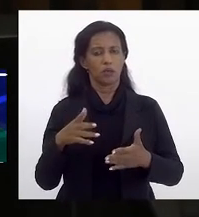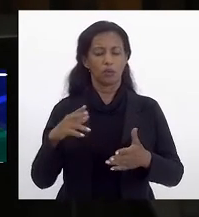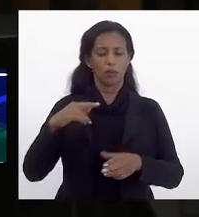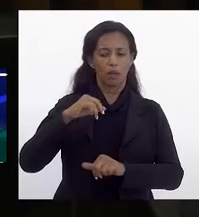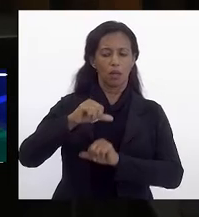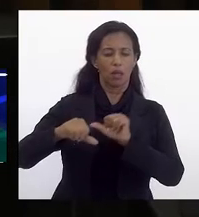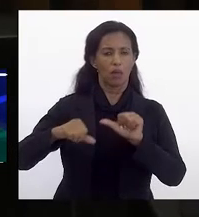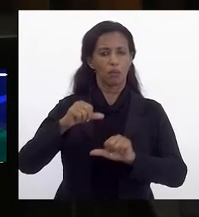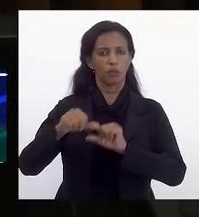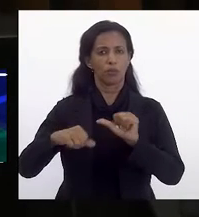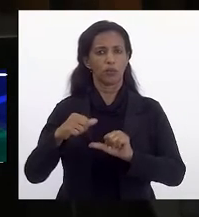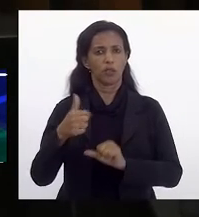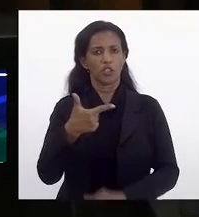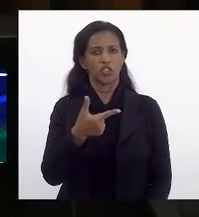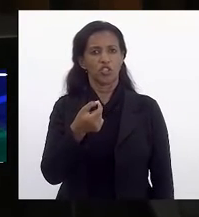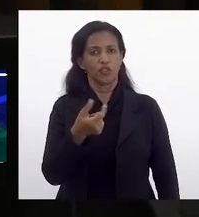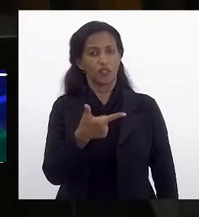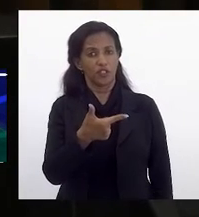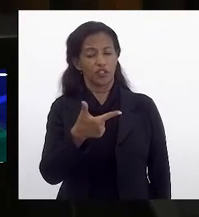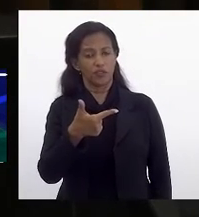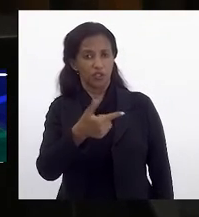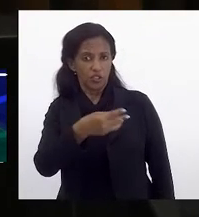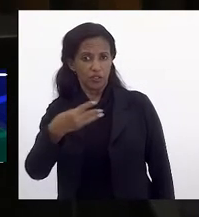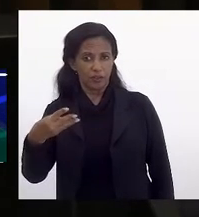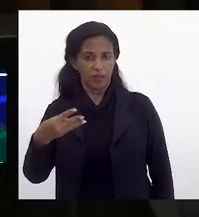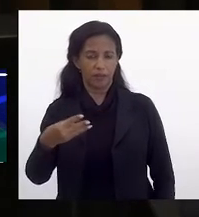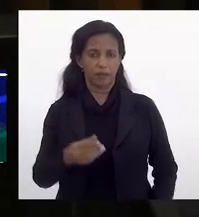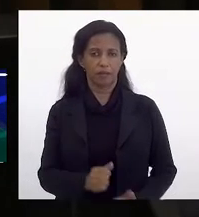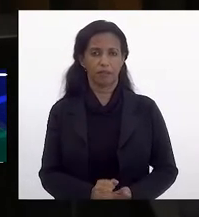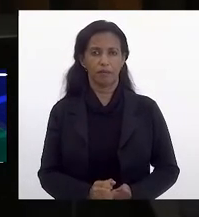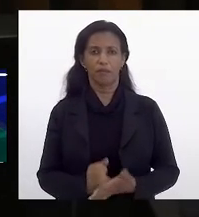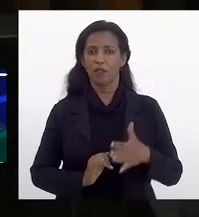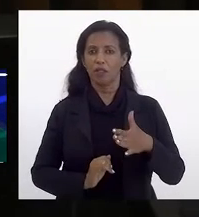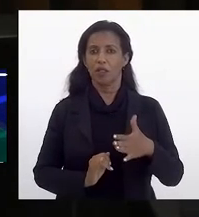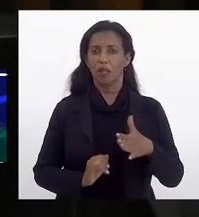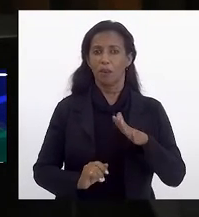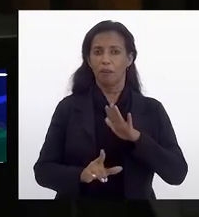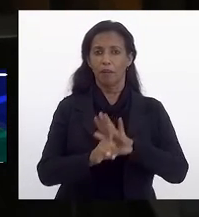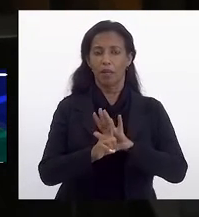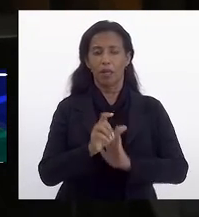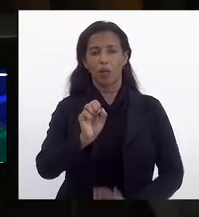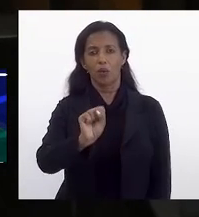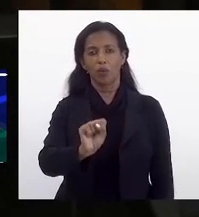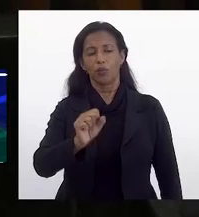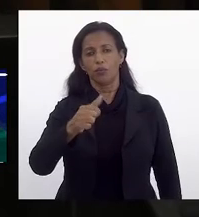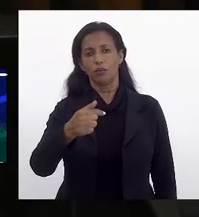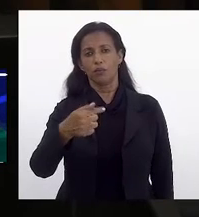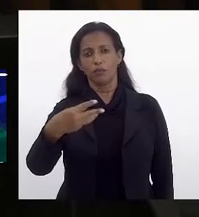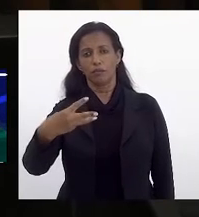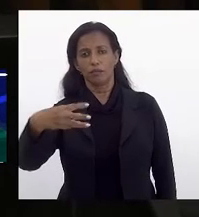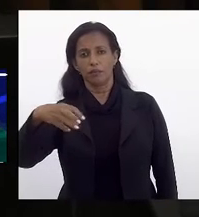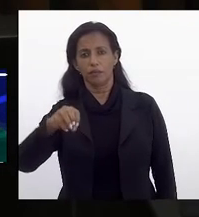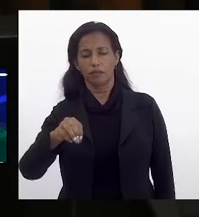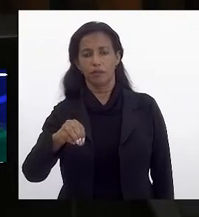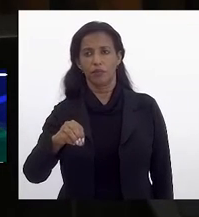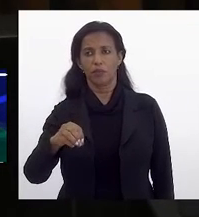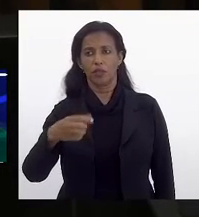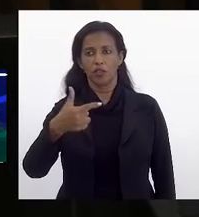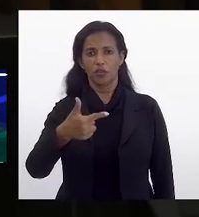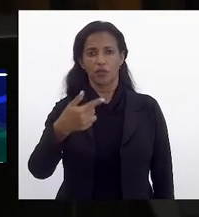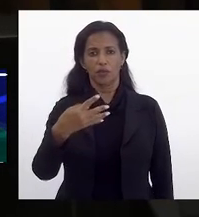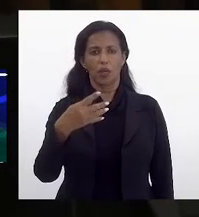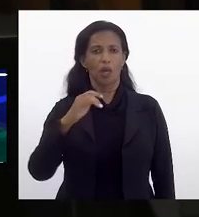Plano Plurianual 2020-2023 instituído pela Lei 8.730 de 24